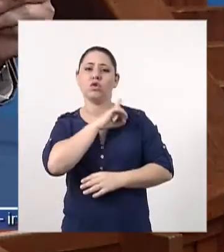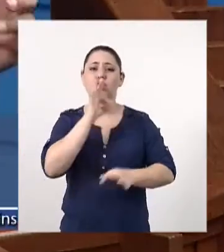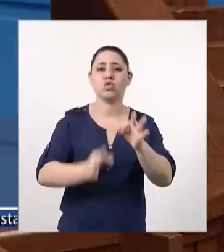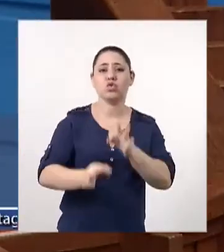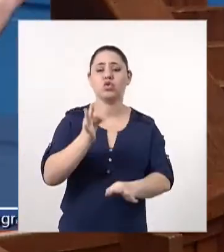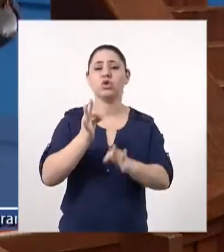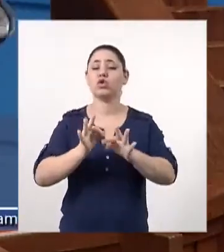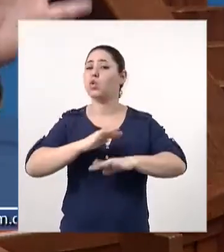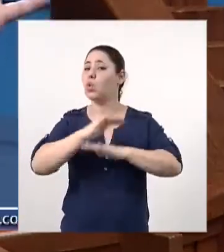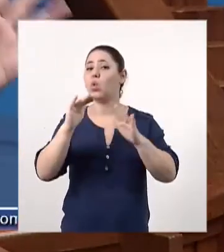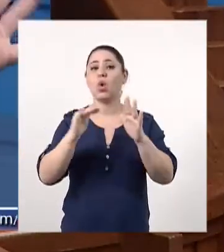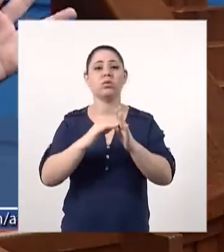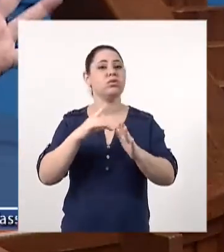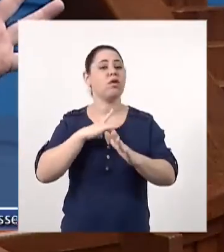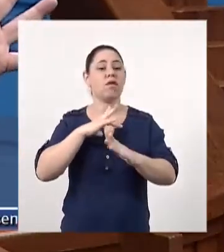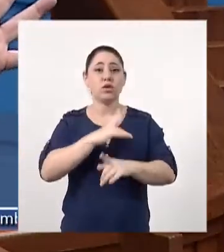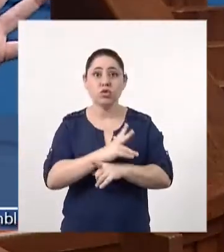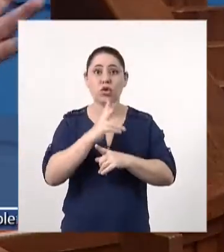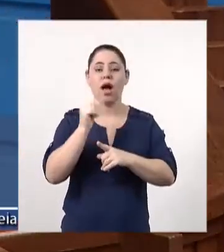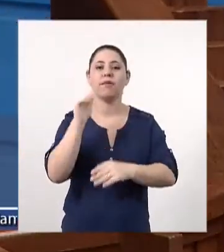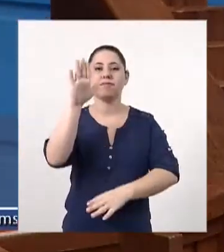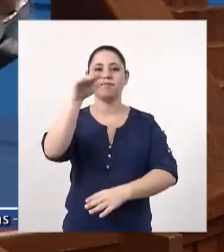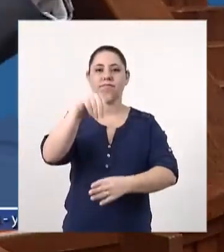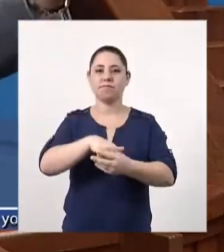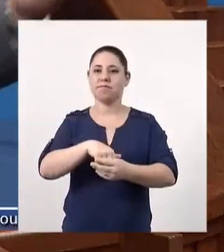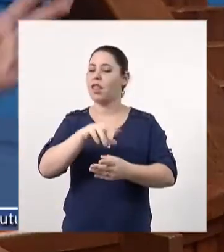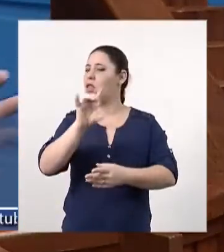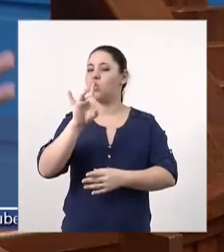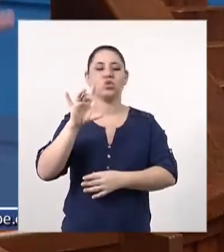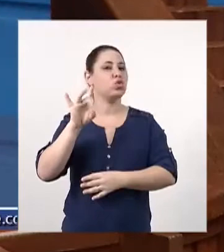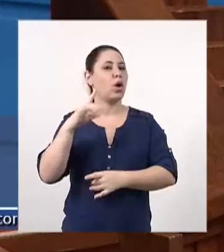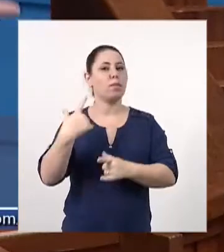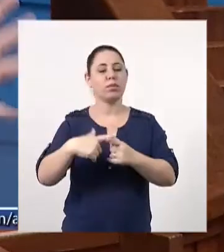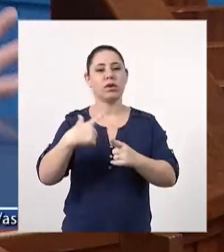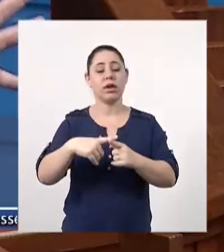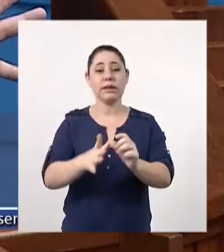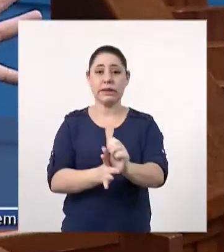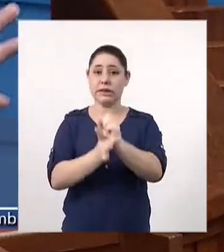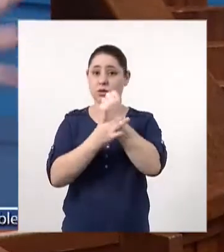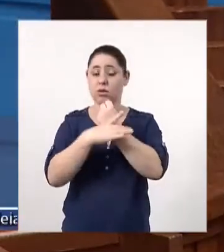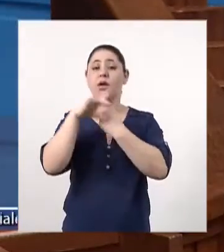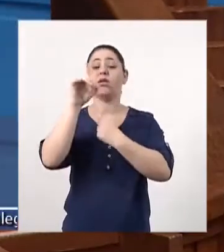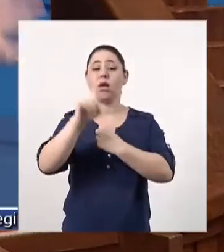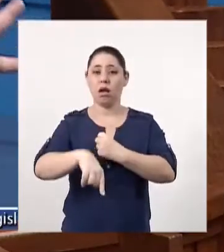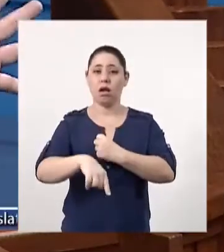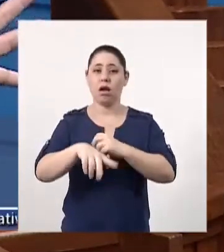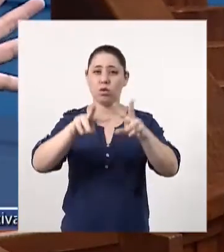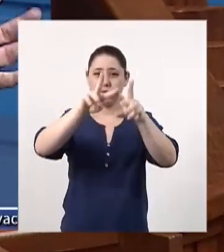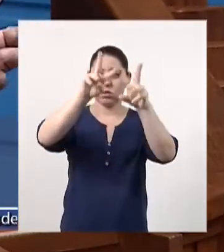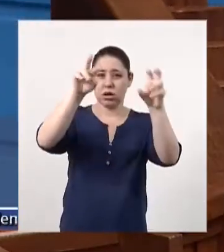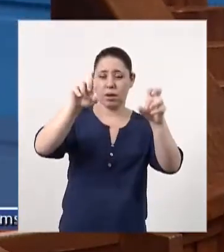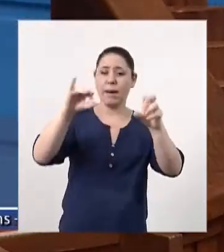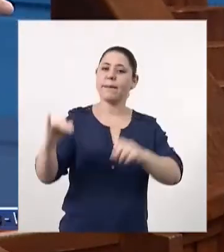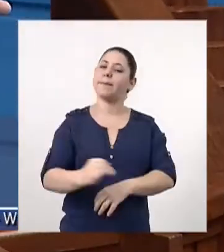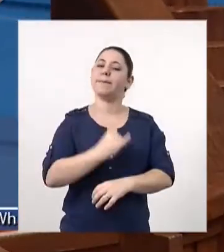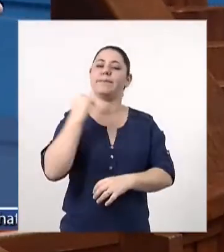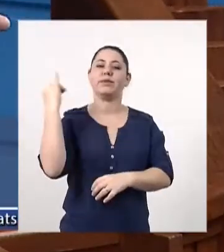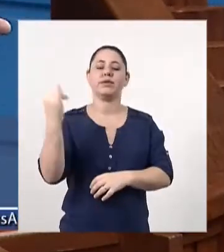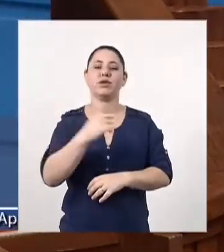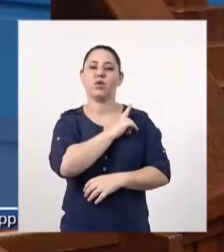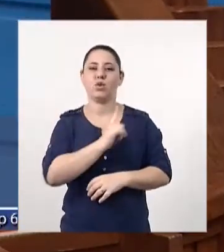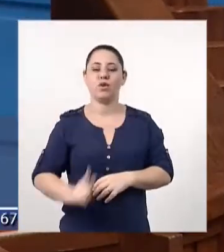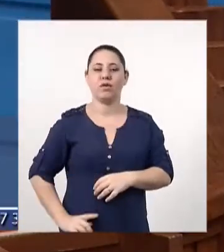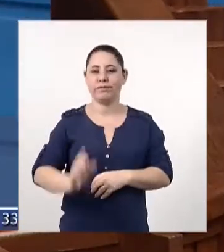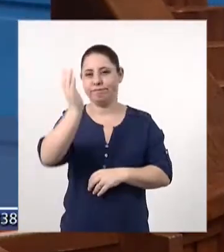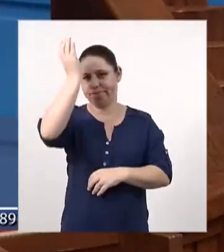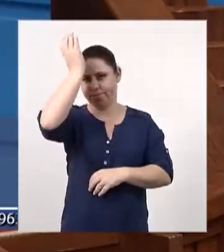juiz, tiveram sucesso nas eleições, não apenas por isso, mas segurança foi um tema fundamental, e o governador